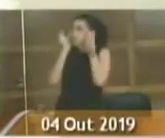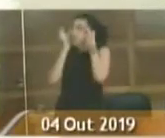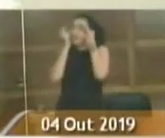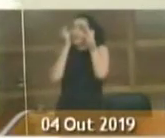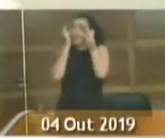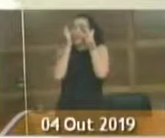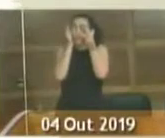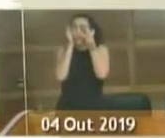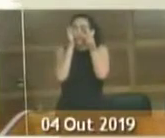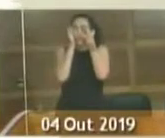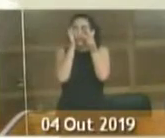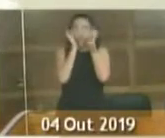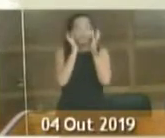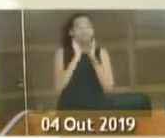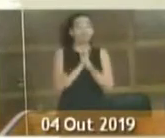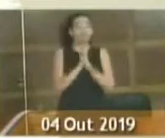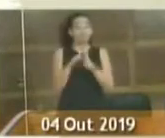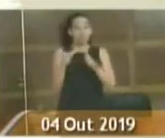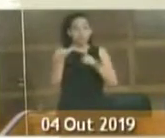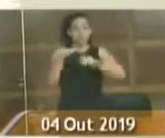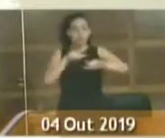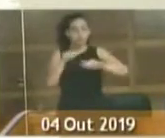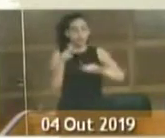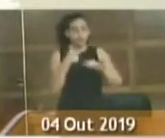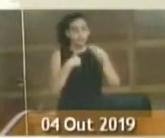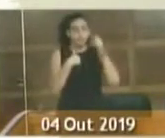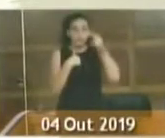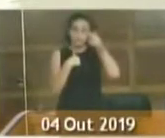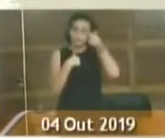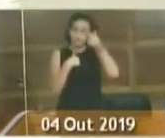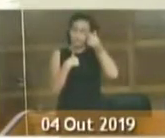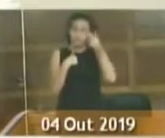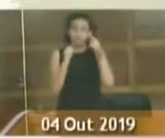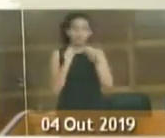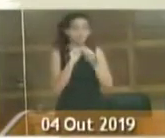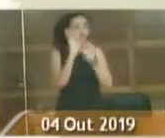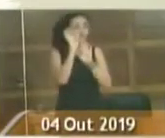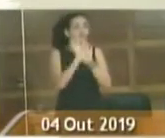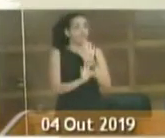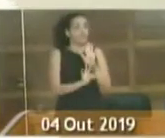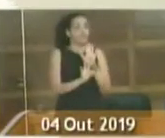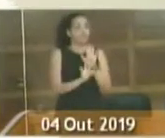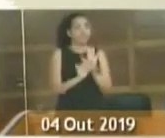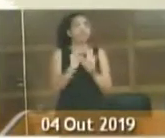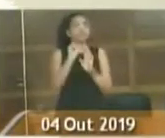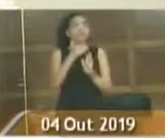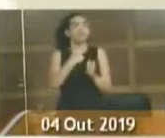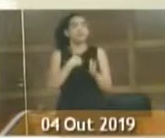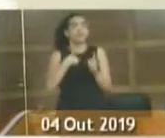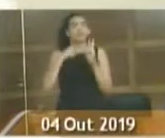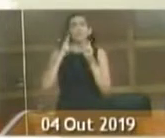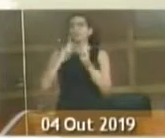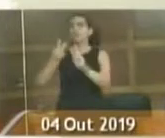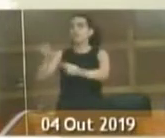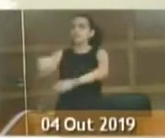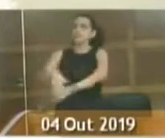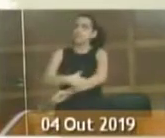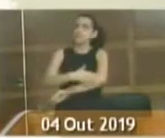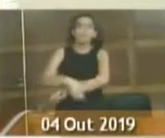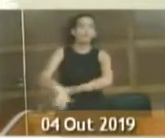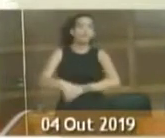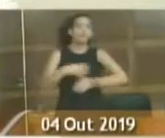E, com esse trabalho, eu fiz um texto daquilo que eu estava vendo na rua, de